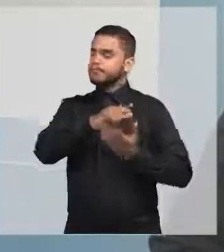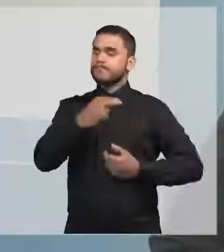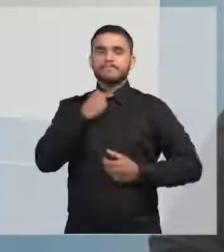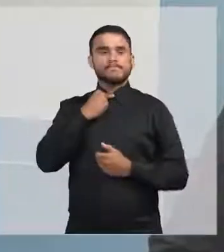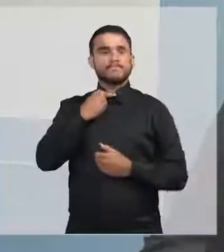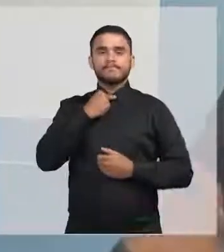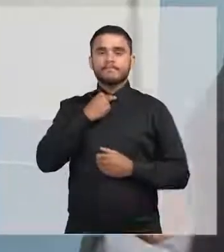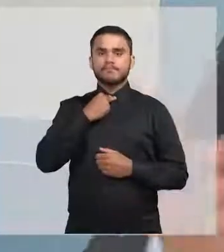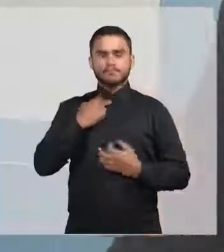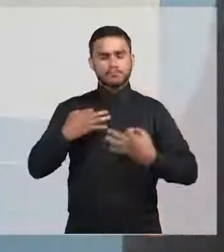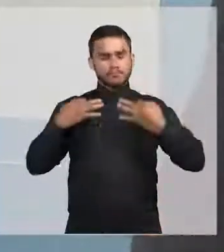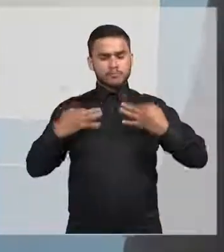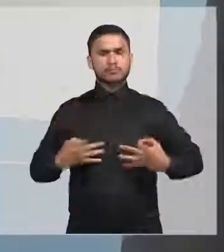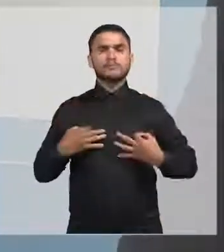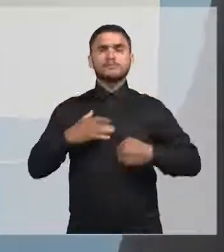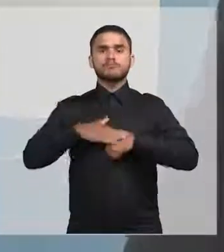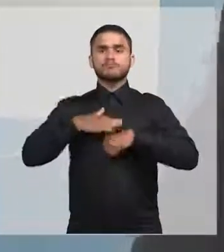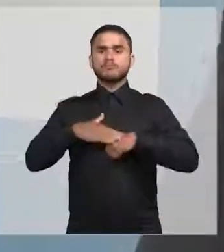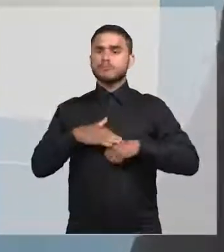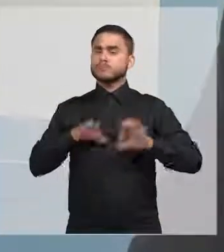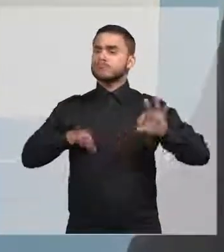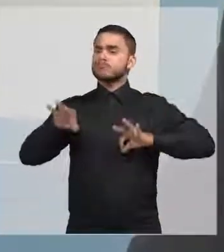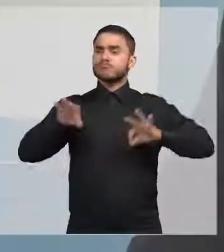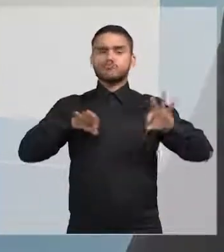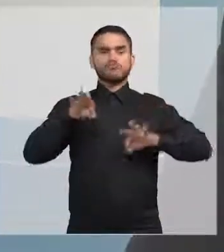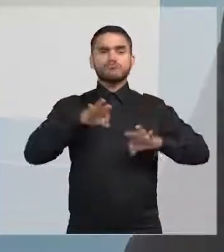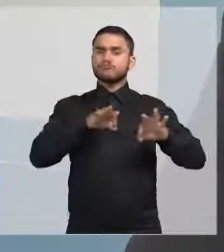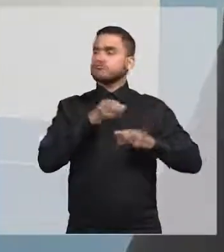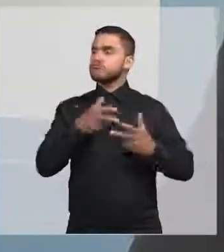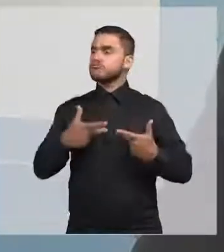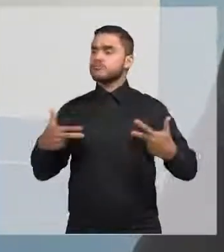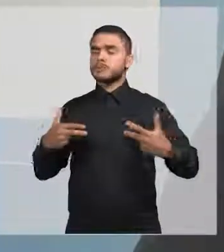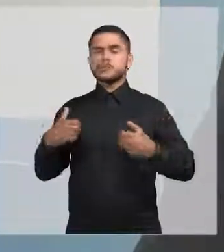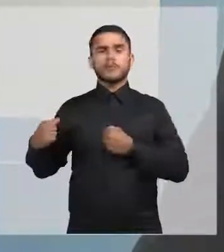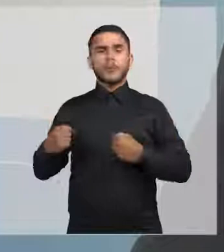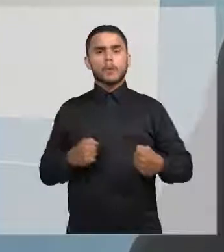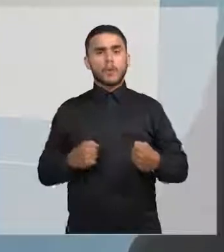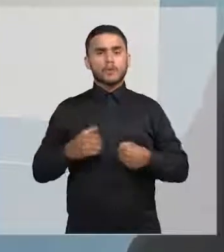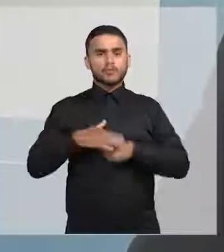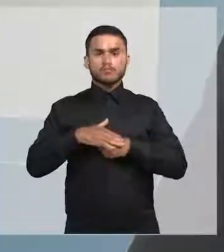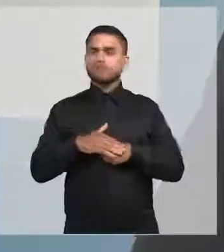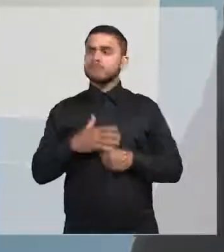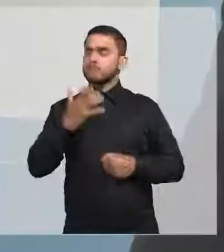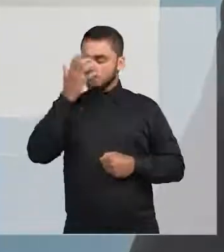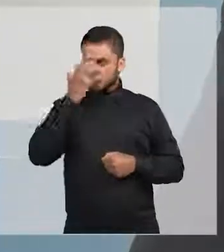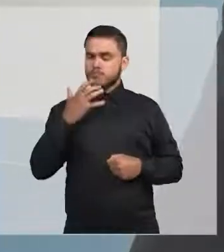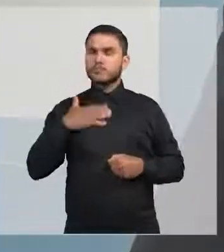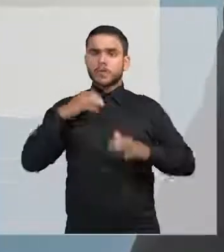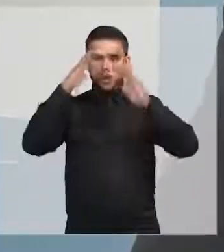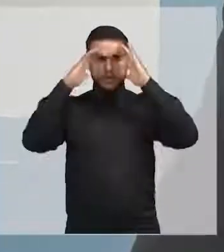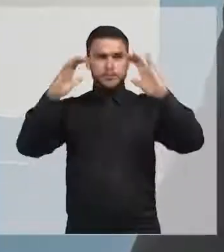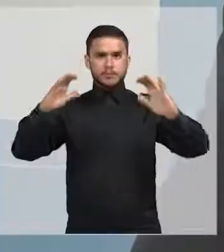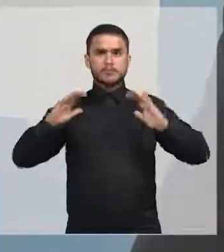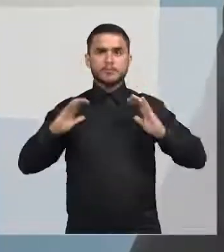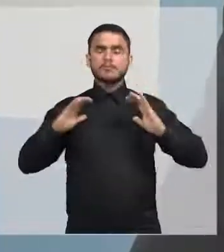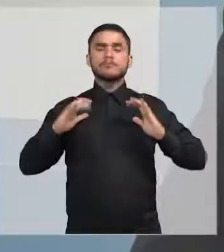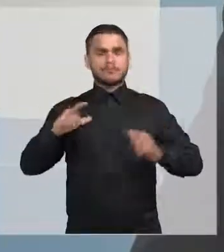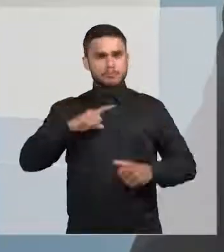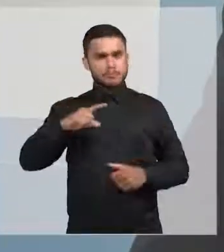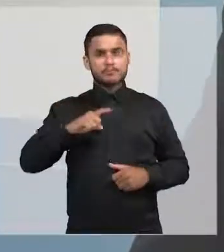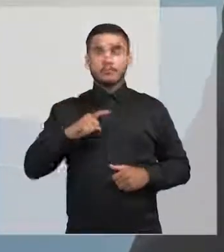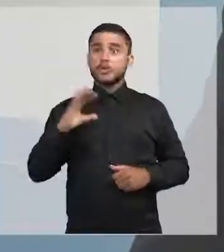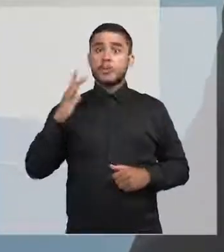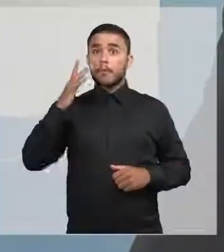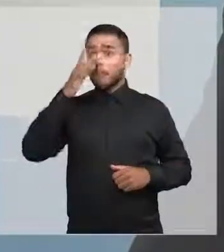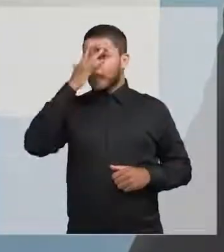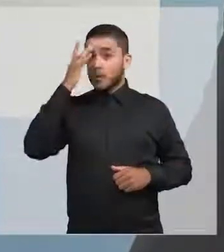E ele vinha hoje indo para o Rio de Janeiro, num avião, e foi pego uma conversa rápida, o cara